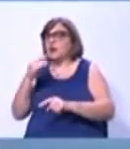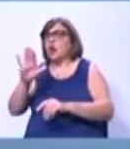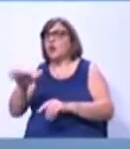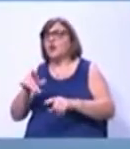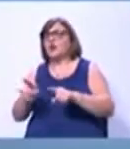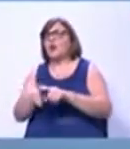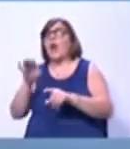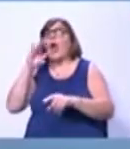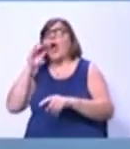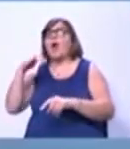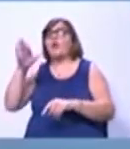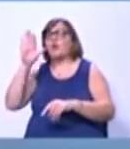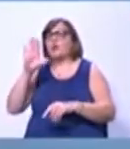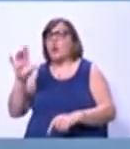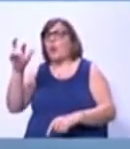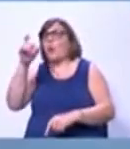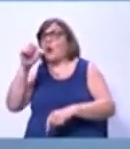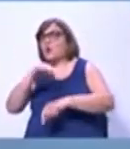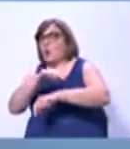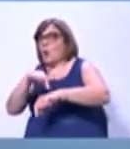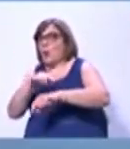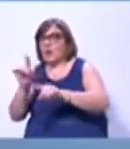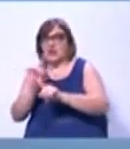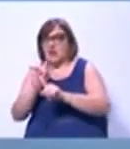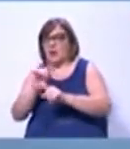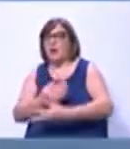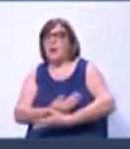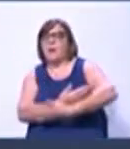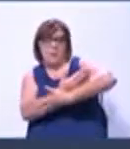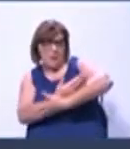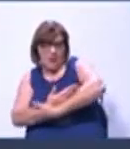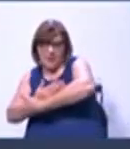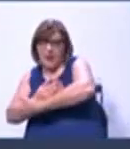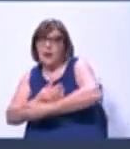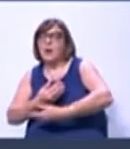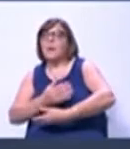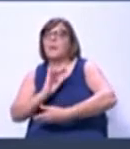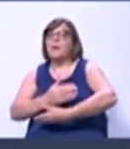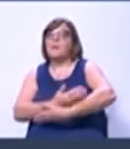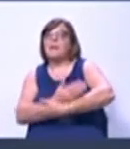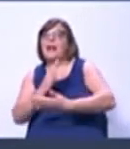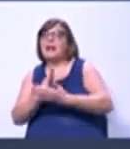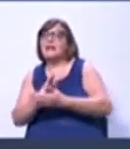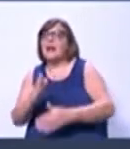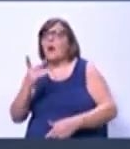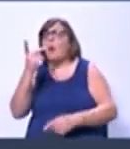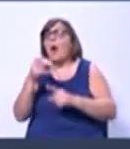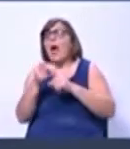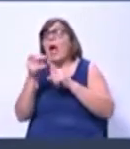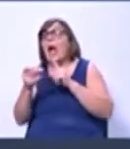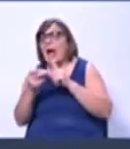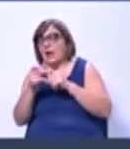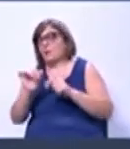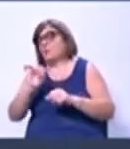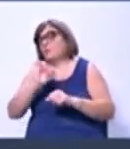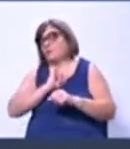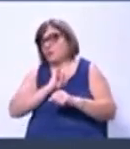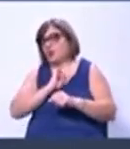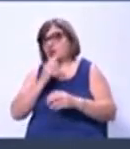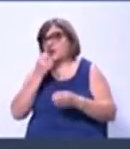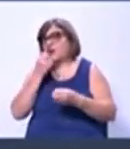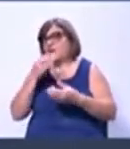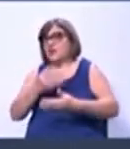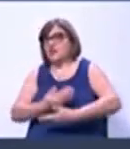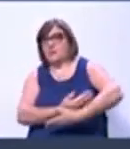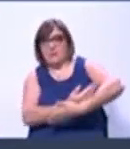toda para um adulto, não é? Uma média das 8 horas. Para um bebê pequenino, e estamos a falar de bebês até mais ou menos ao primeiro ano, sendo que para nós eles deixam de